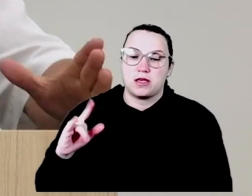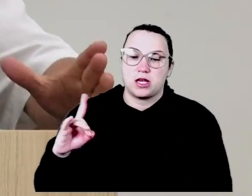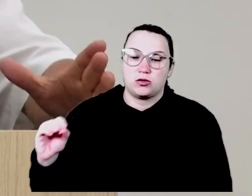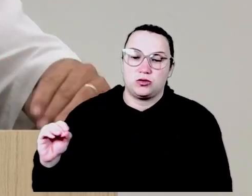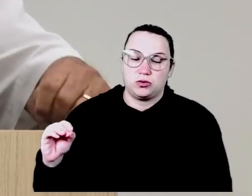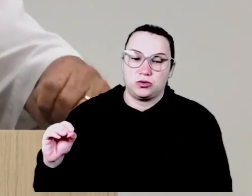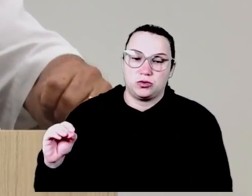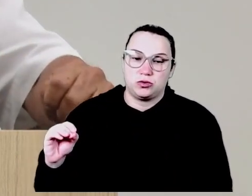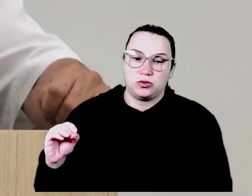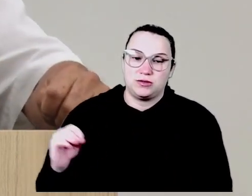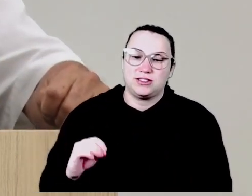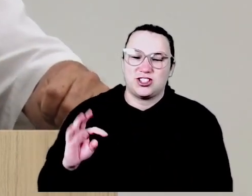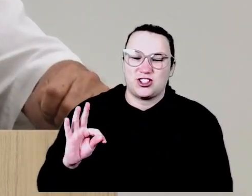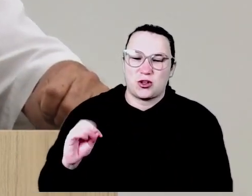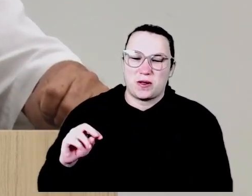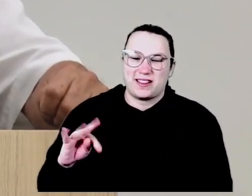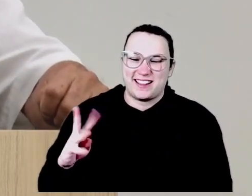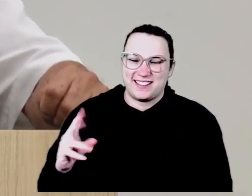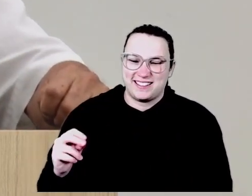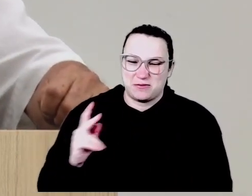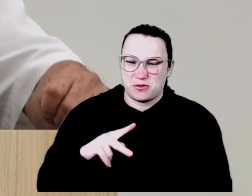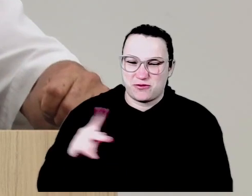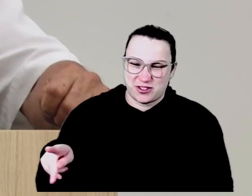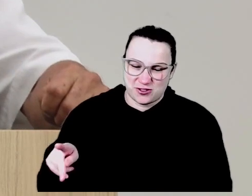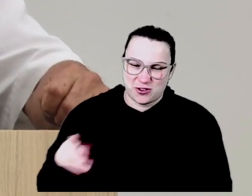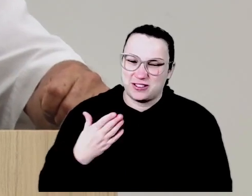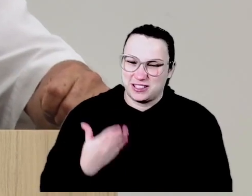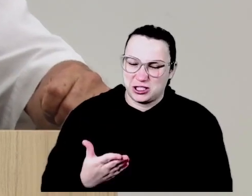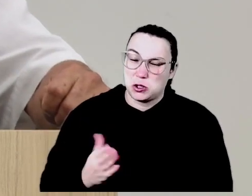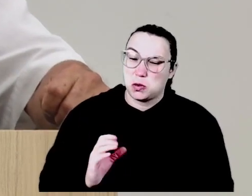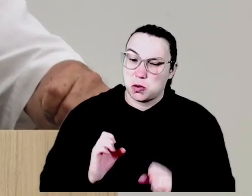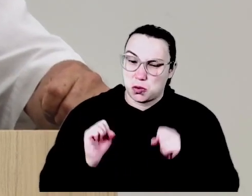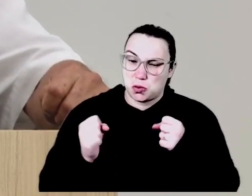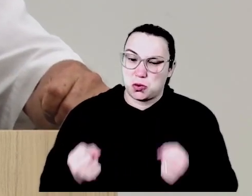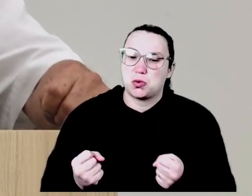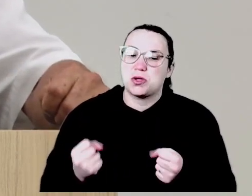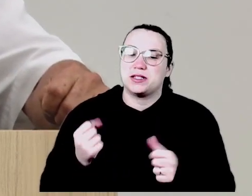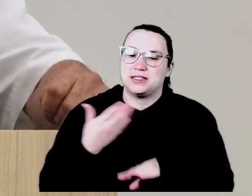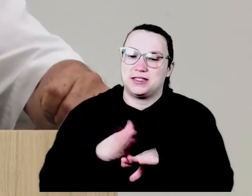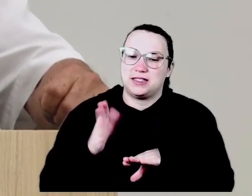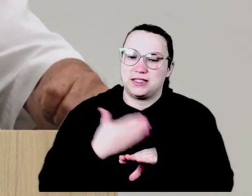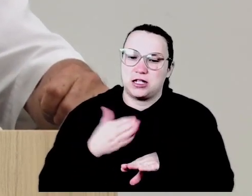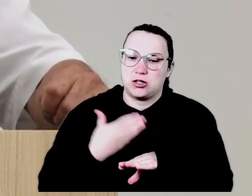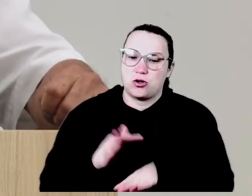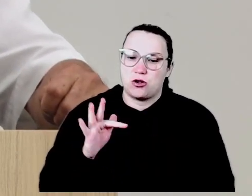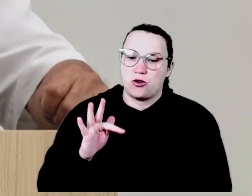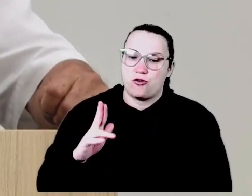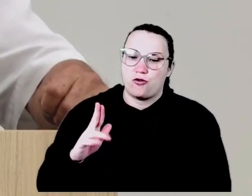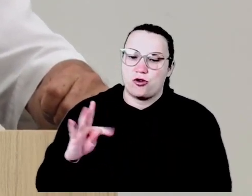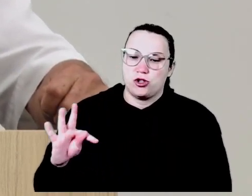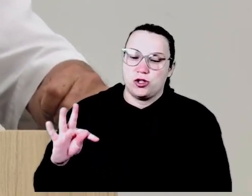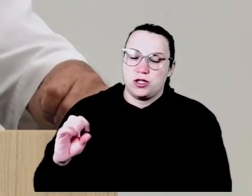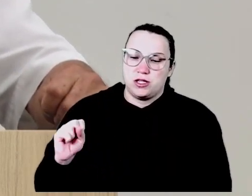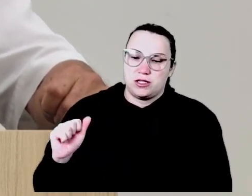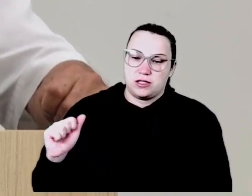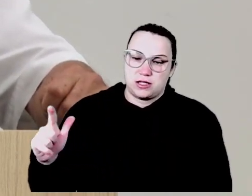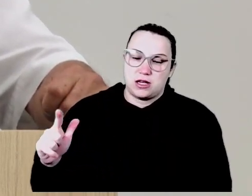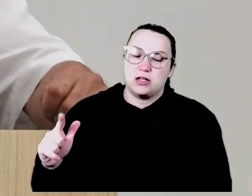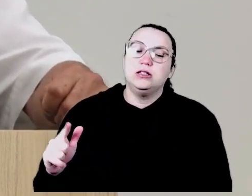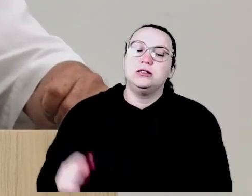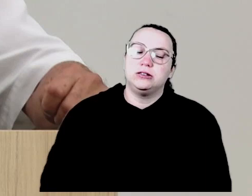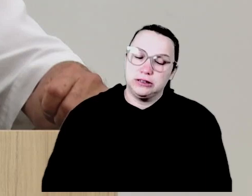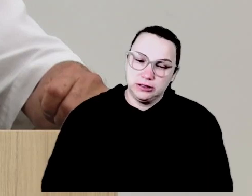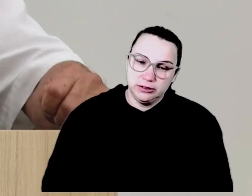popular T né Toninho Professor T incansável treinador no futsal do nosso município que tá